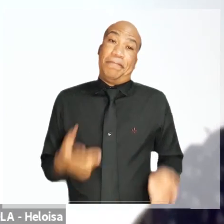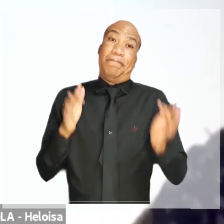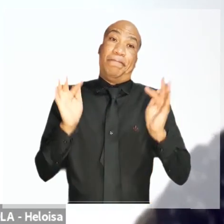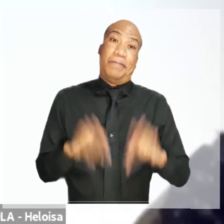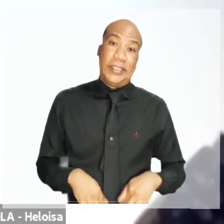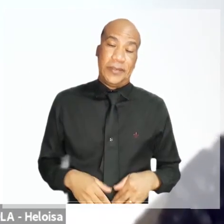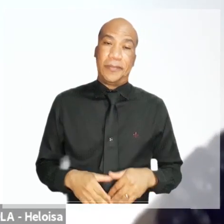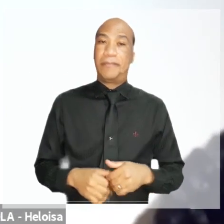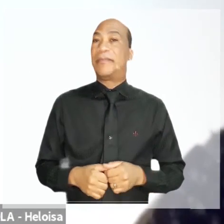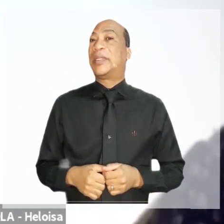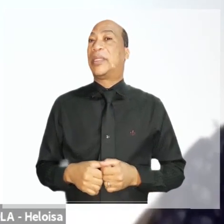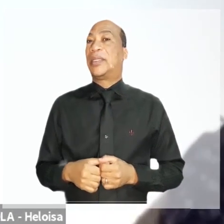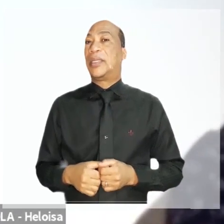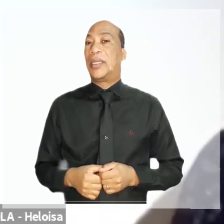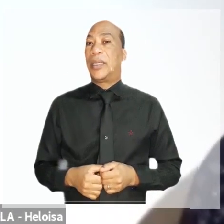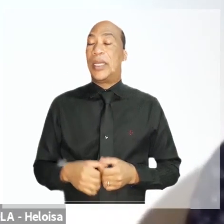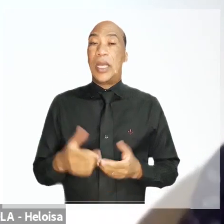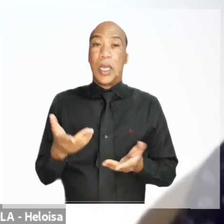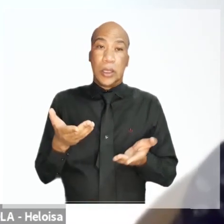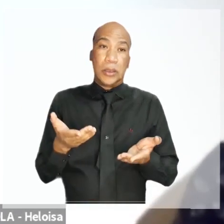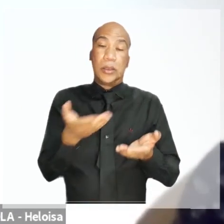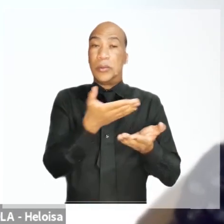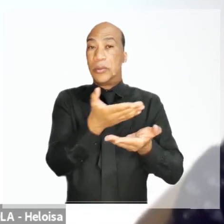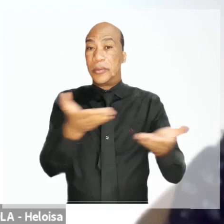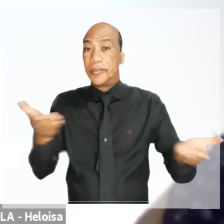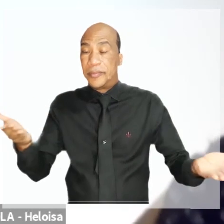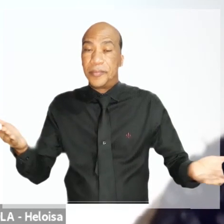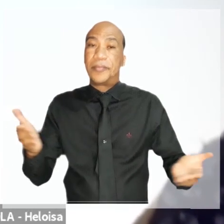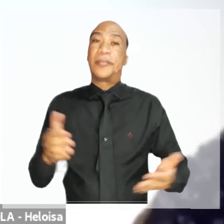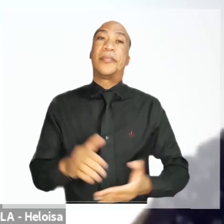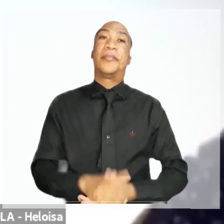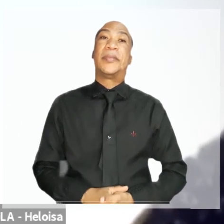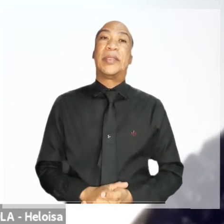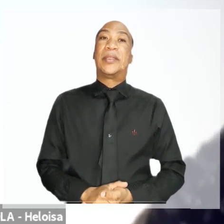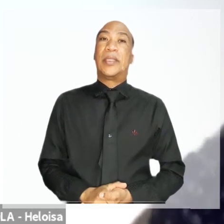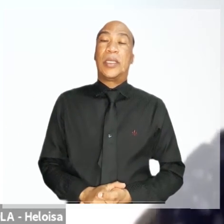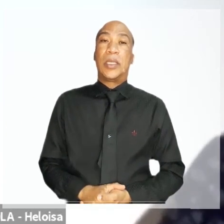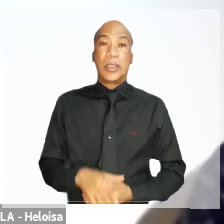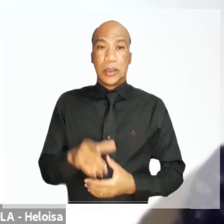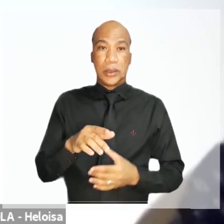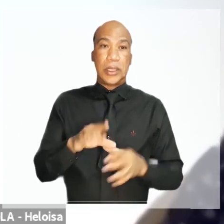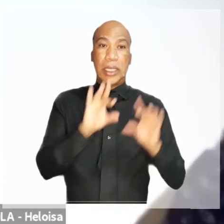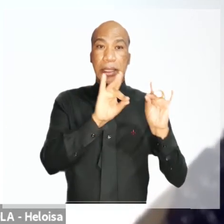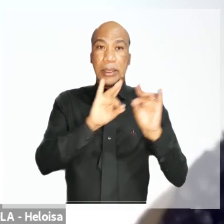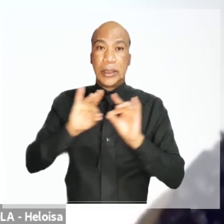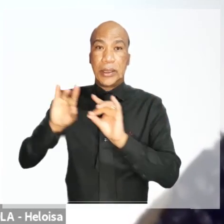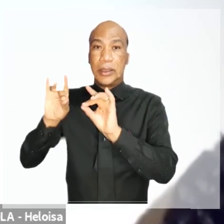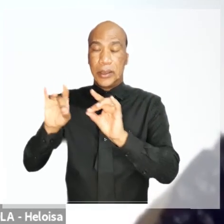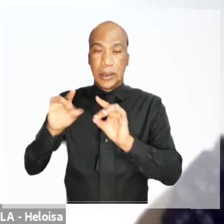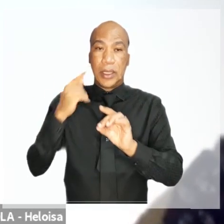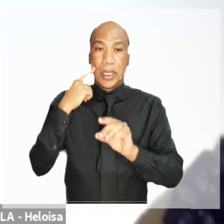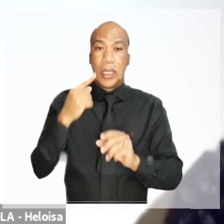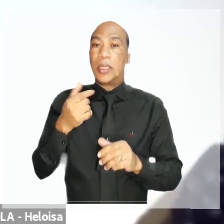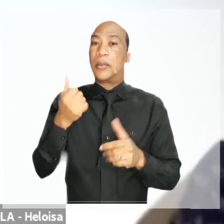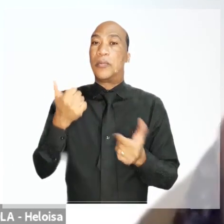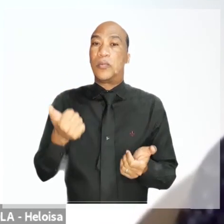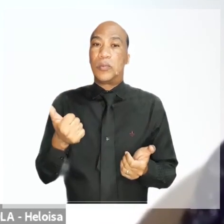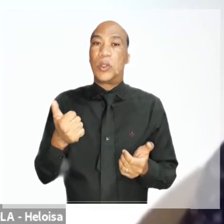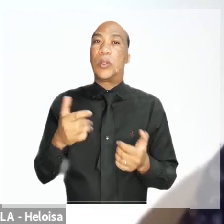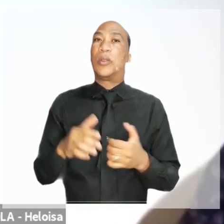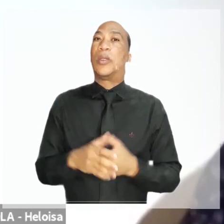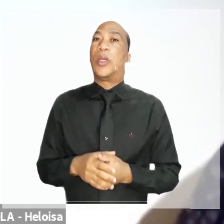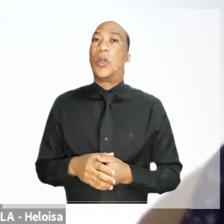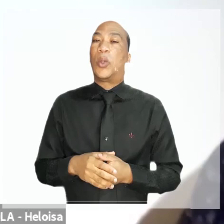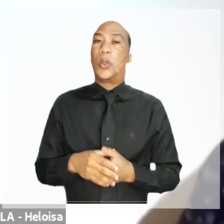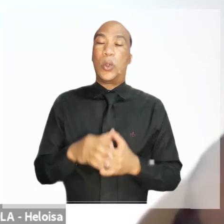né, do dia de hoje, que está na descrição do vídeo, validarem a presença, para assim receberem o certificado de participação, que